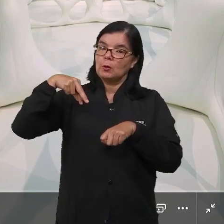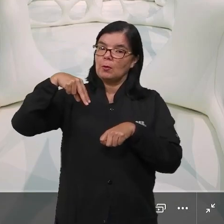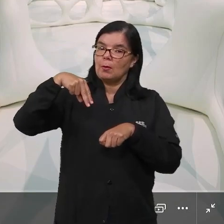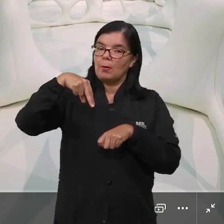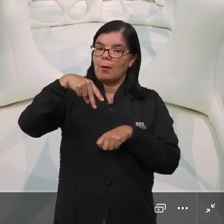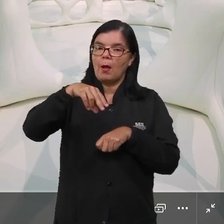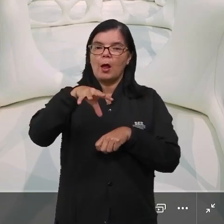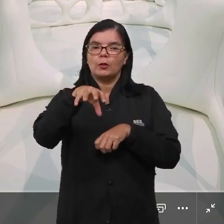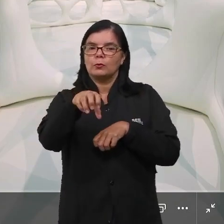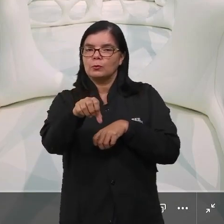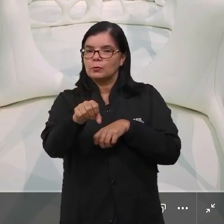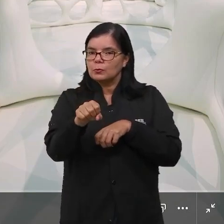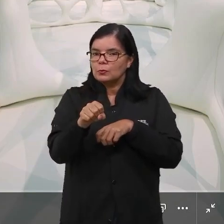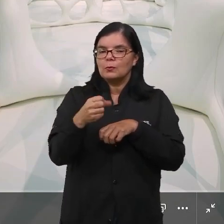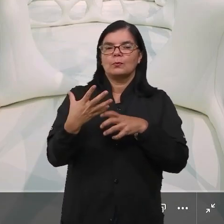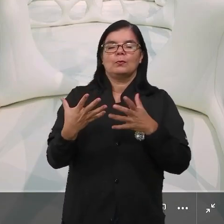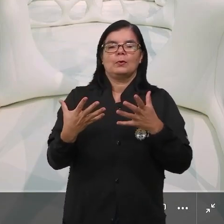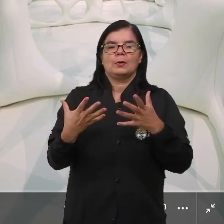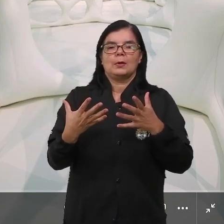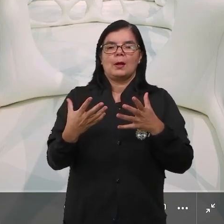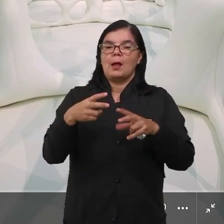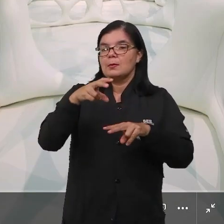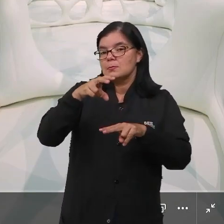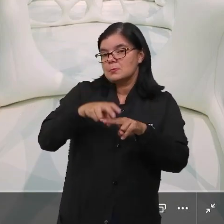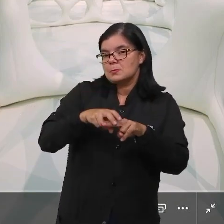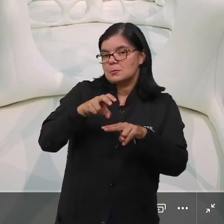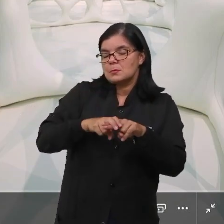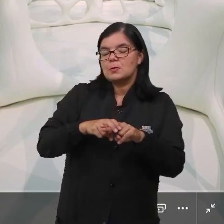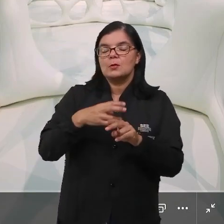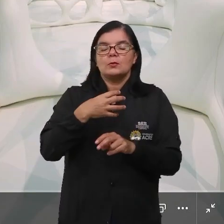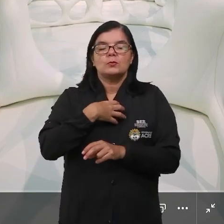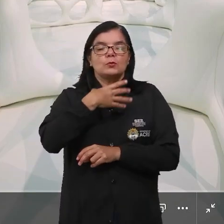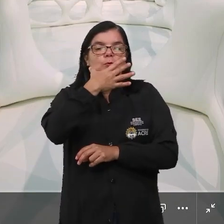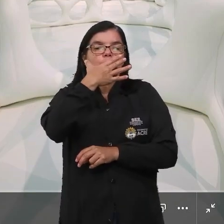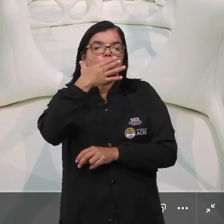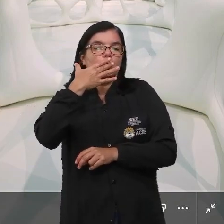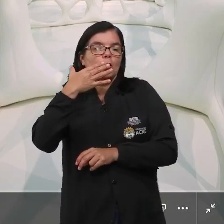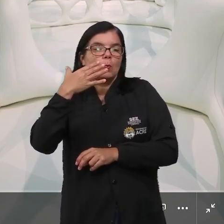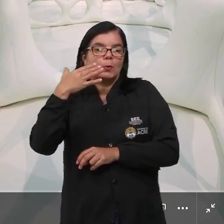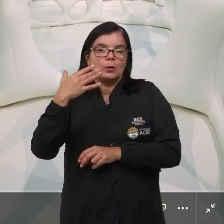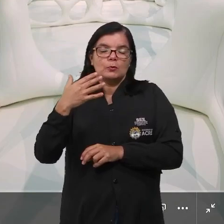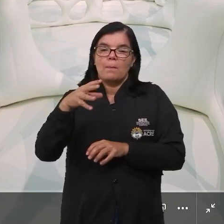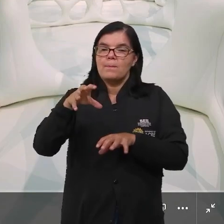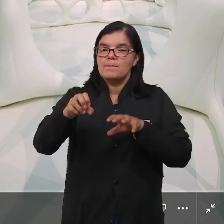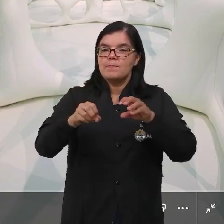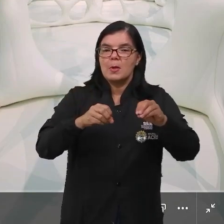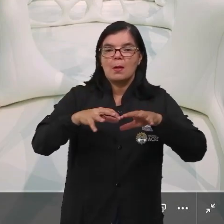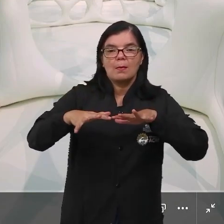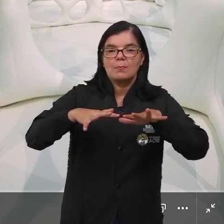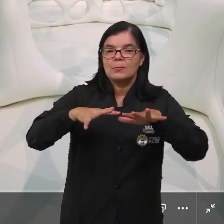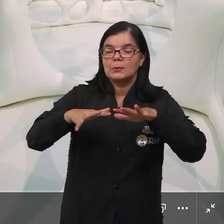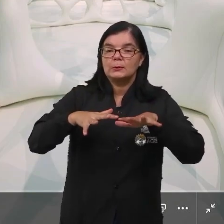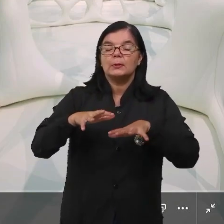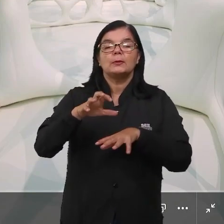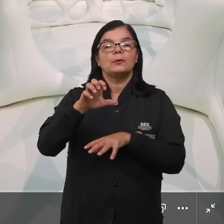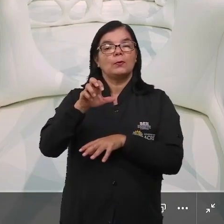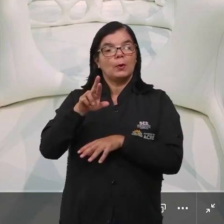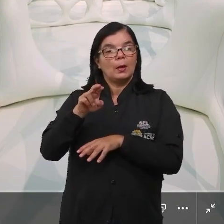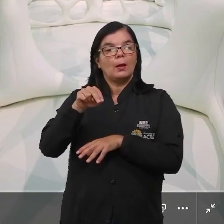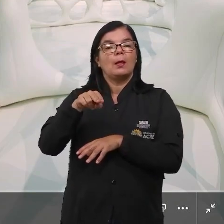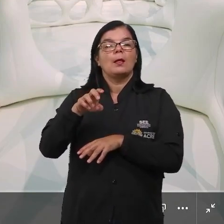andar, tocar nela, sentar, sentir o cheiro, manipular os objetos. Então, Ernesto, ele